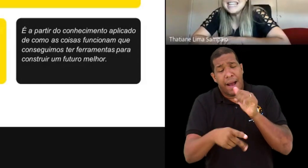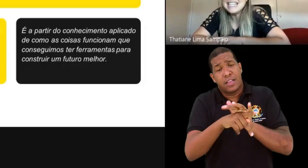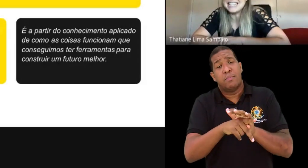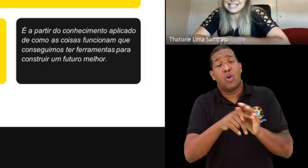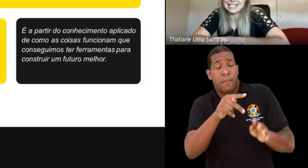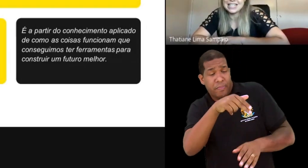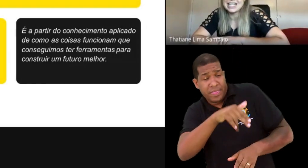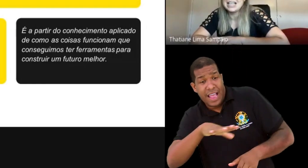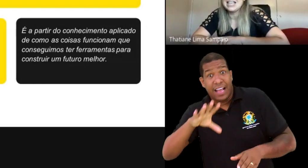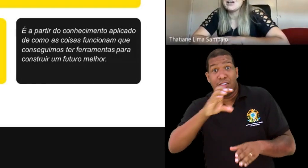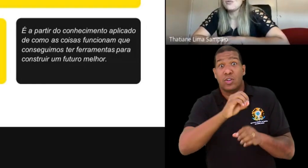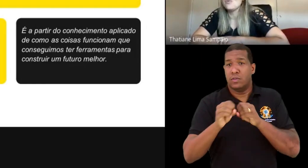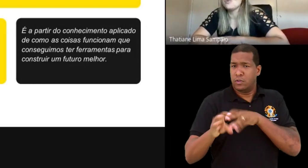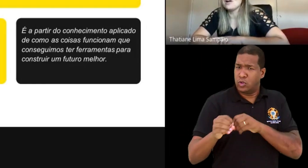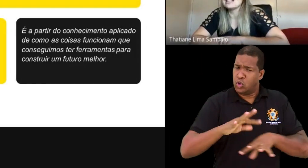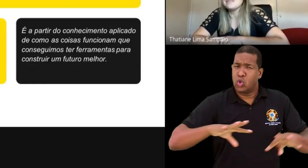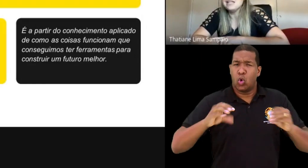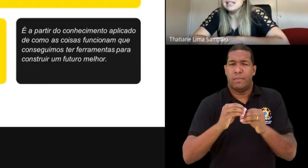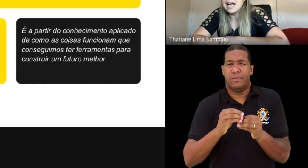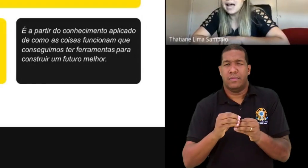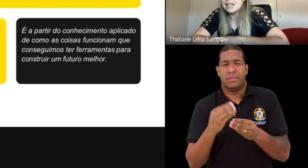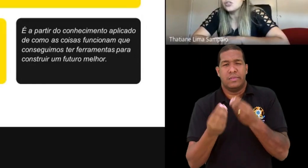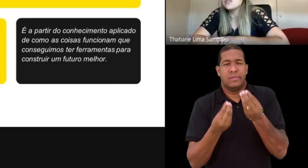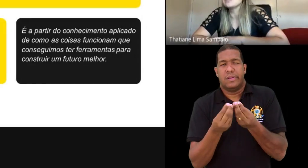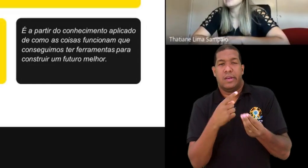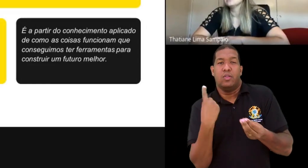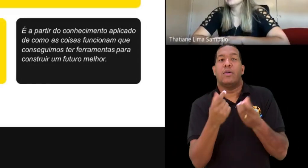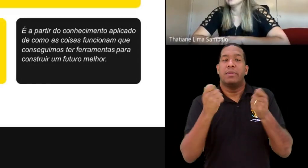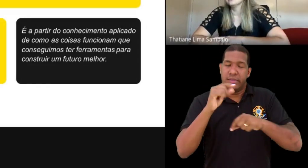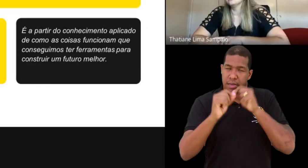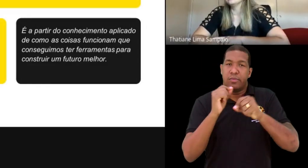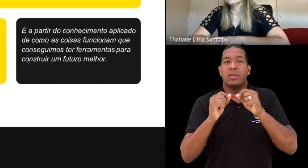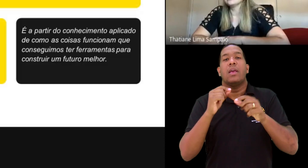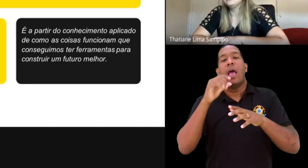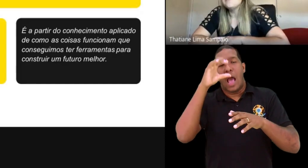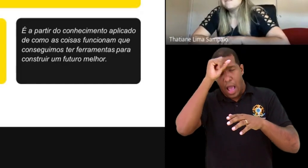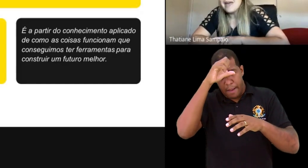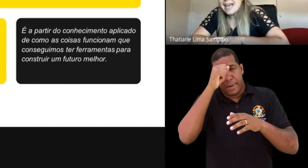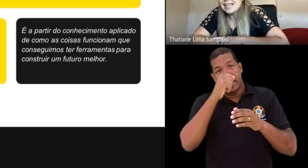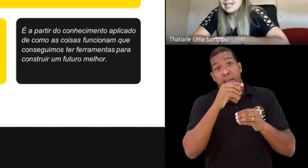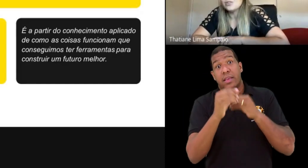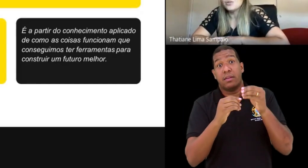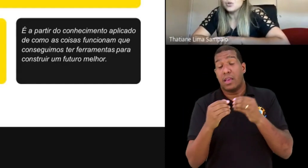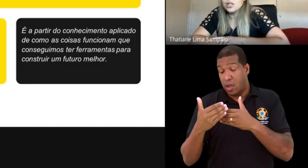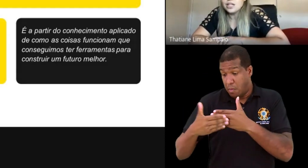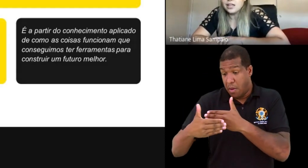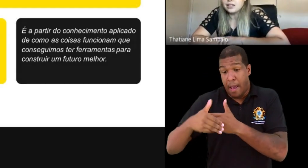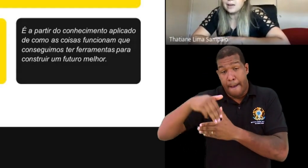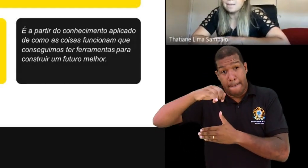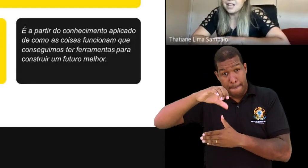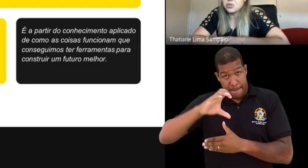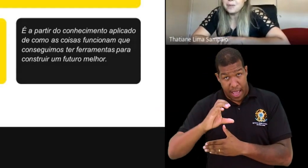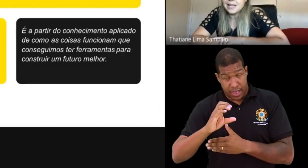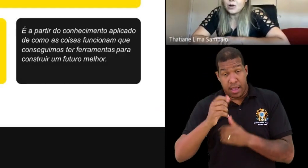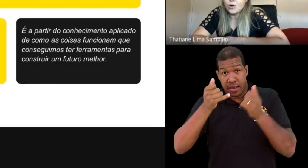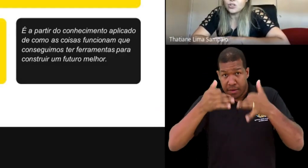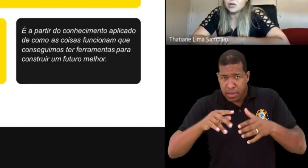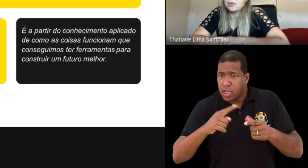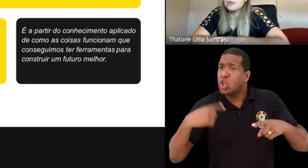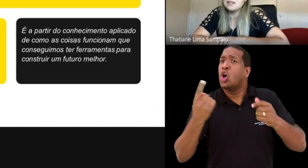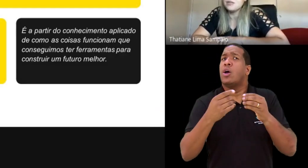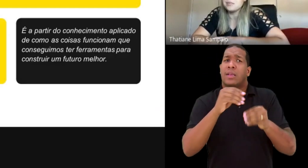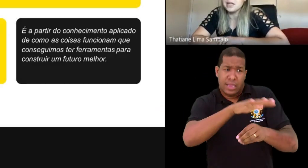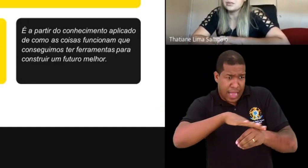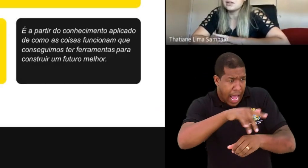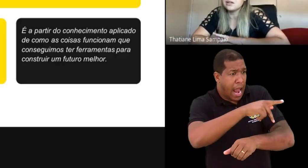as diretrizes, com as habilidades, que o MEC nos orienta na parte pedagógica